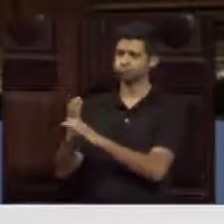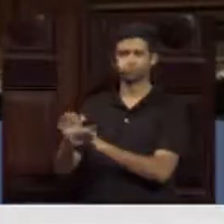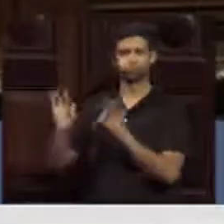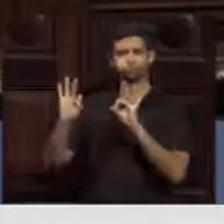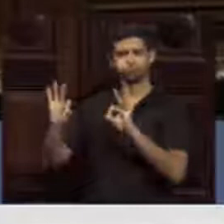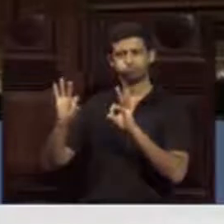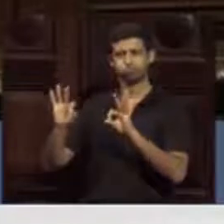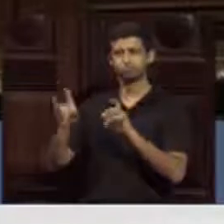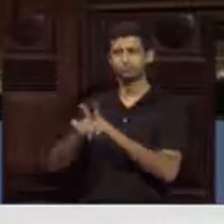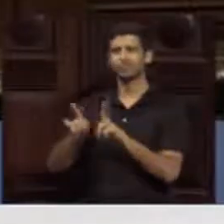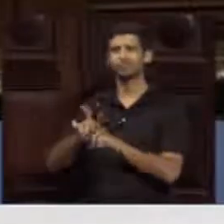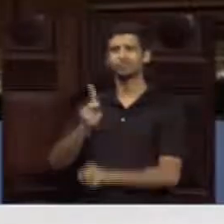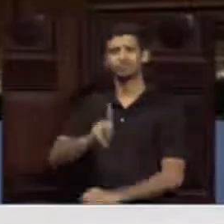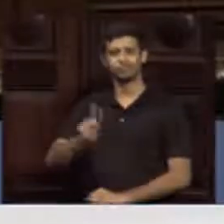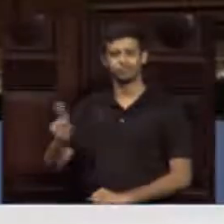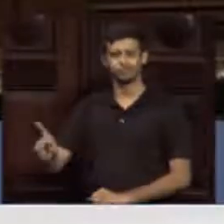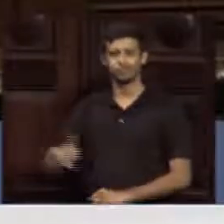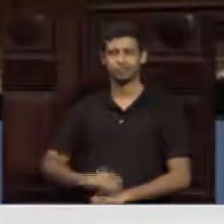e professor